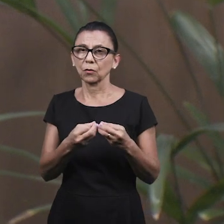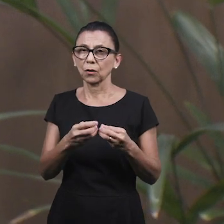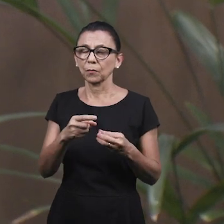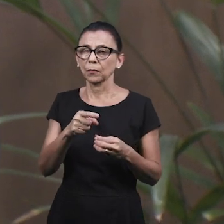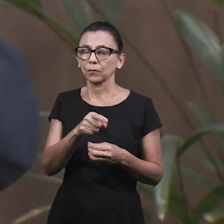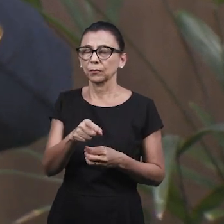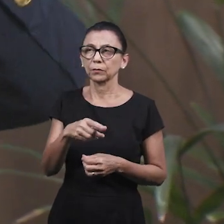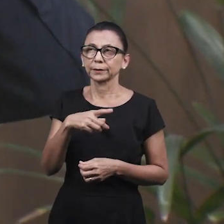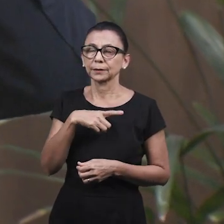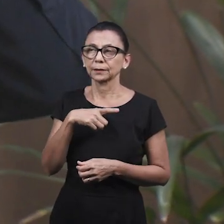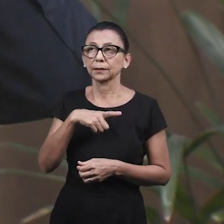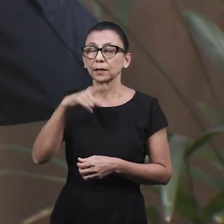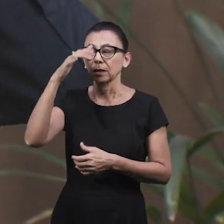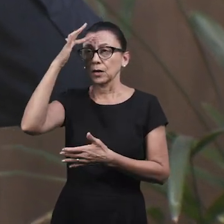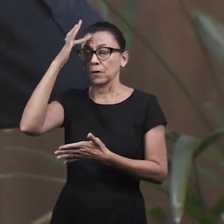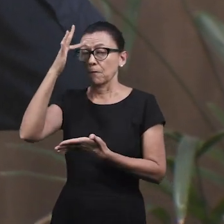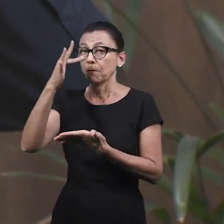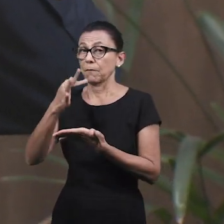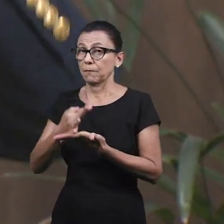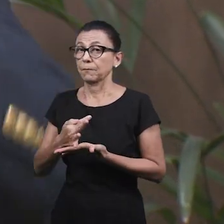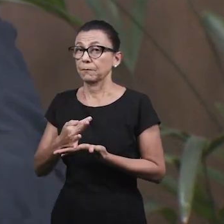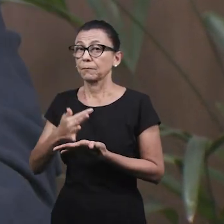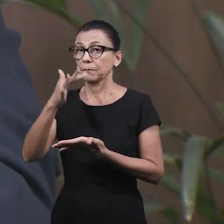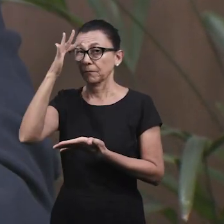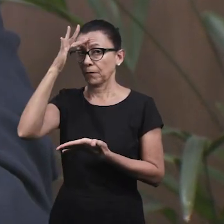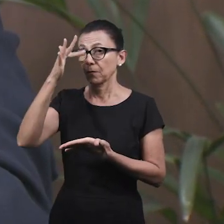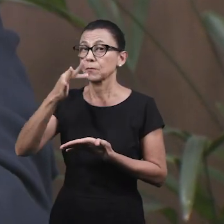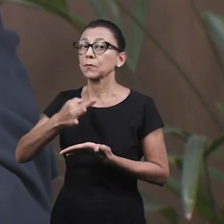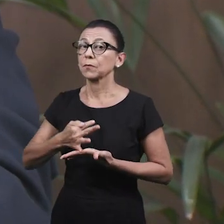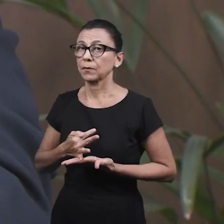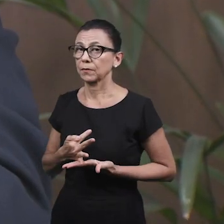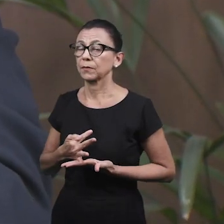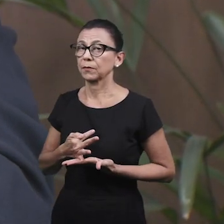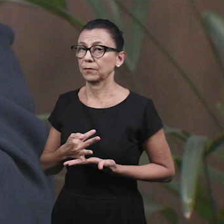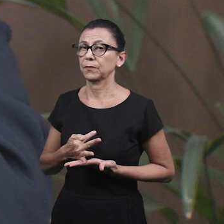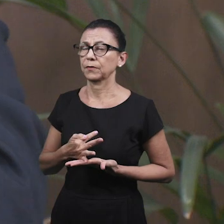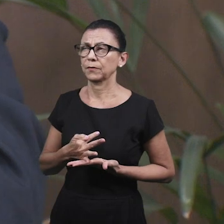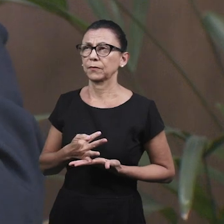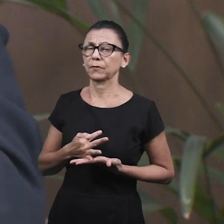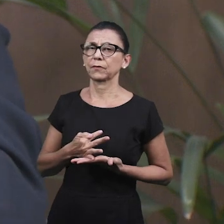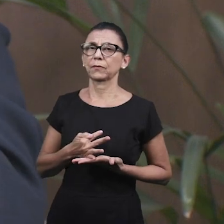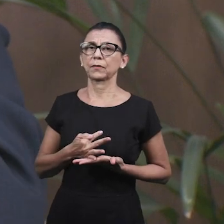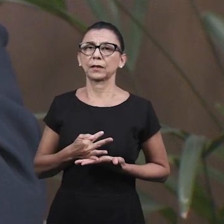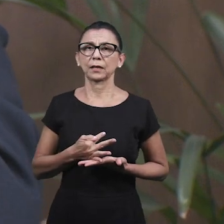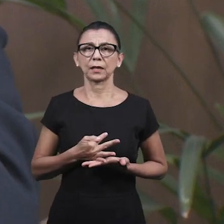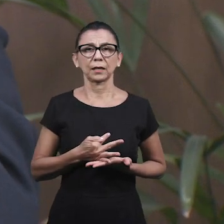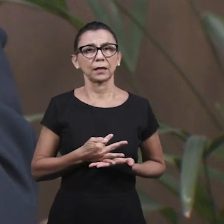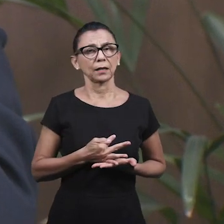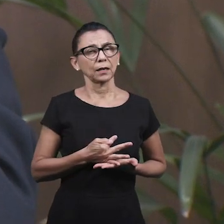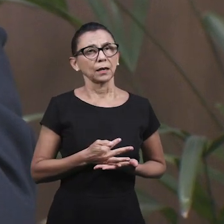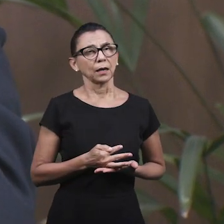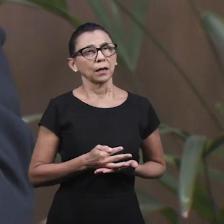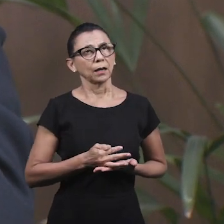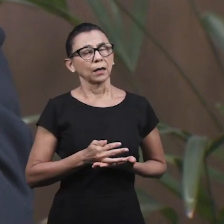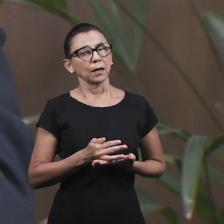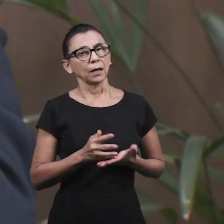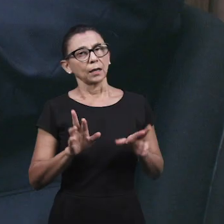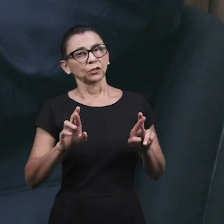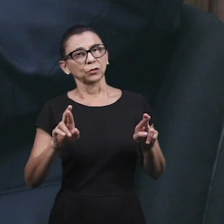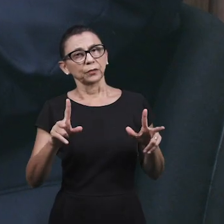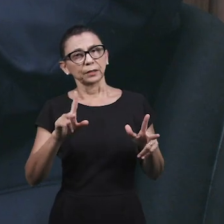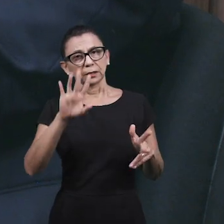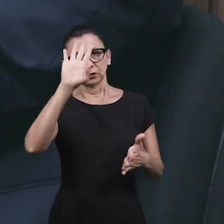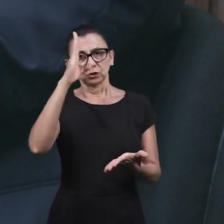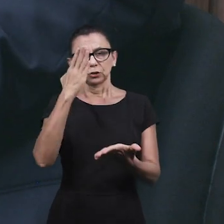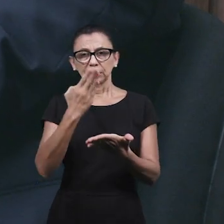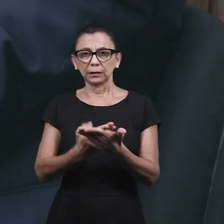confiança daquilo, entre aspas, fé, que ele chama de fé, né? Porque fé não pode ser sinônimo de crer. Uhum. Porque fé